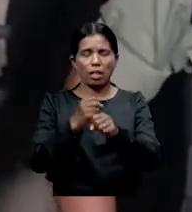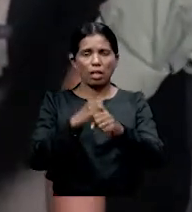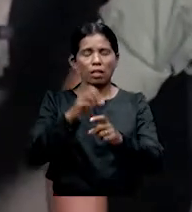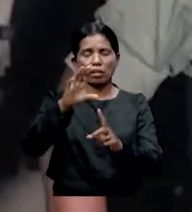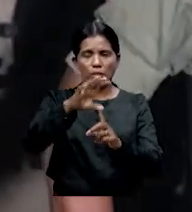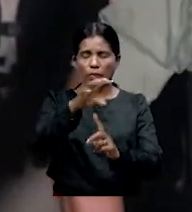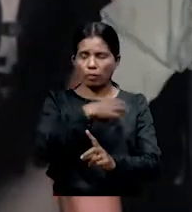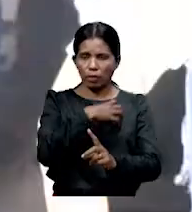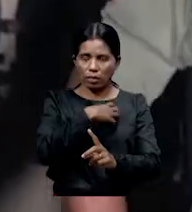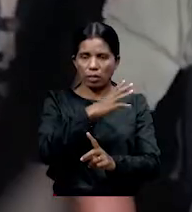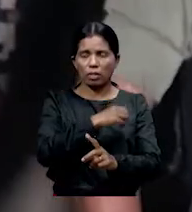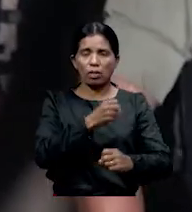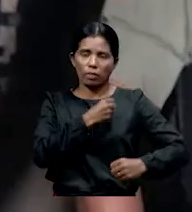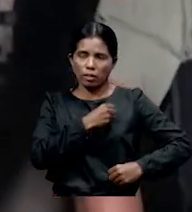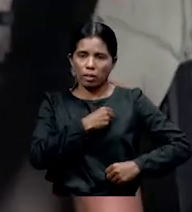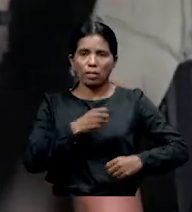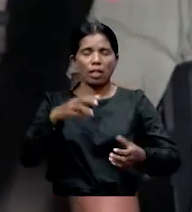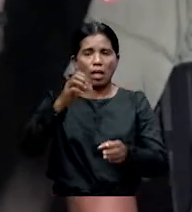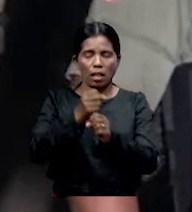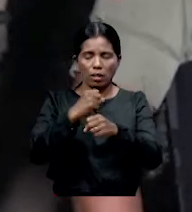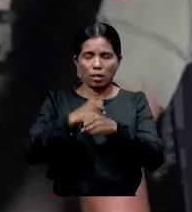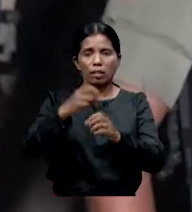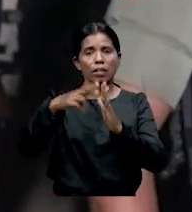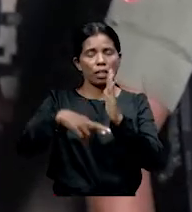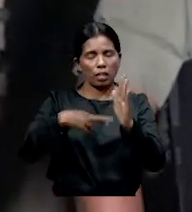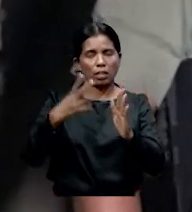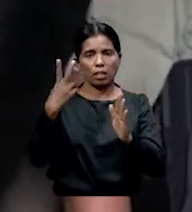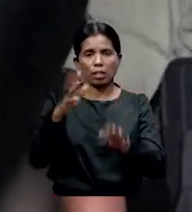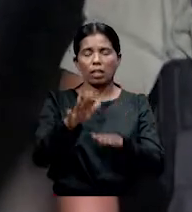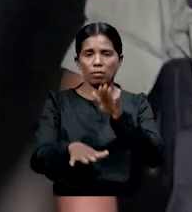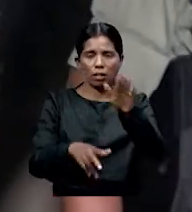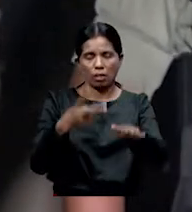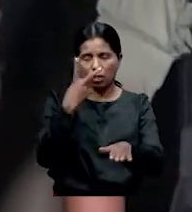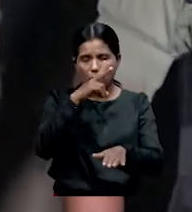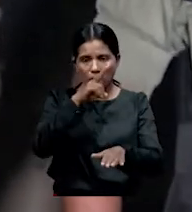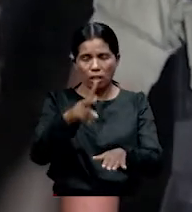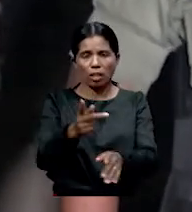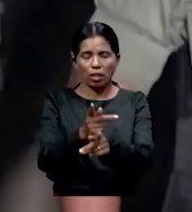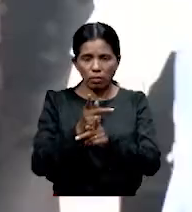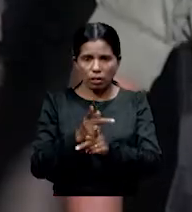no FFDTL, ramoço quedas acordo patrulhamento conjunta, ato assegura no